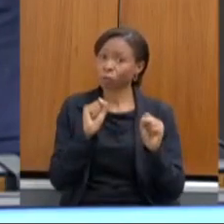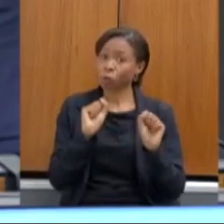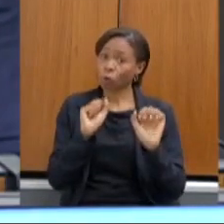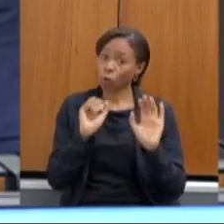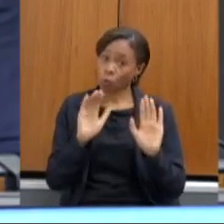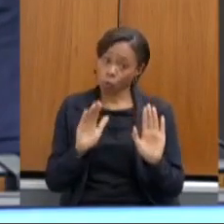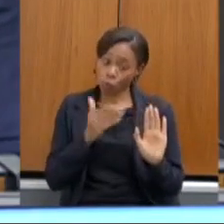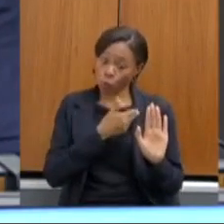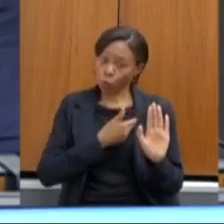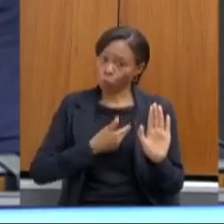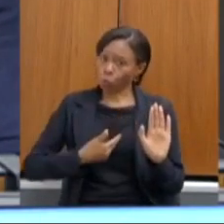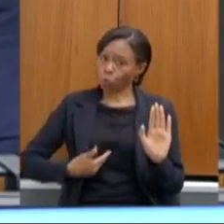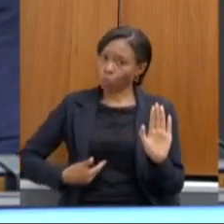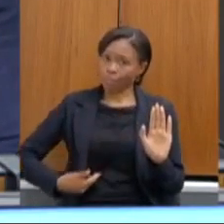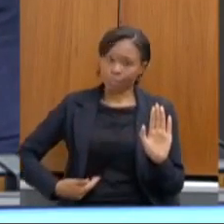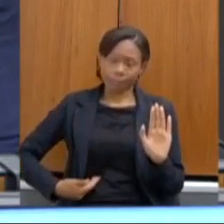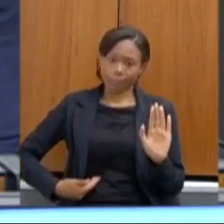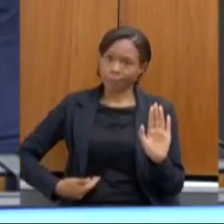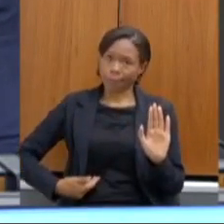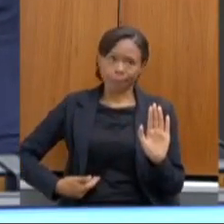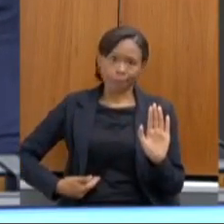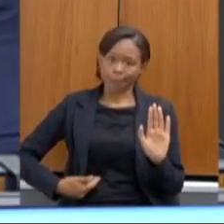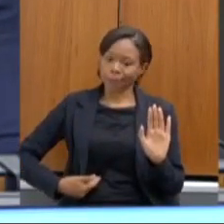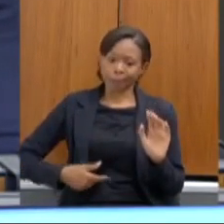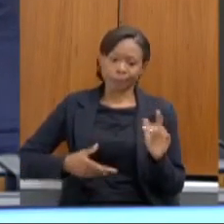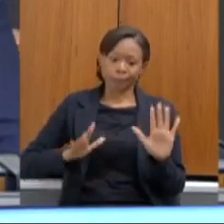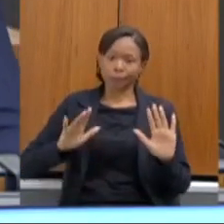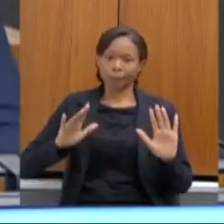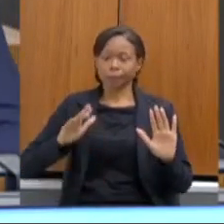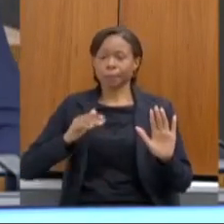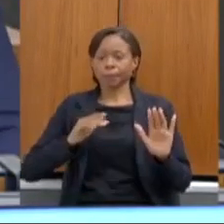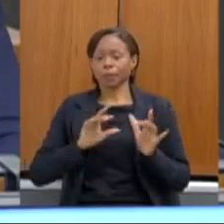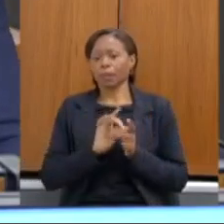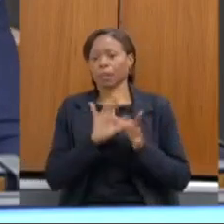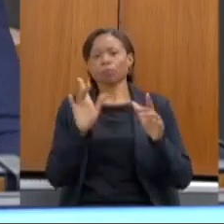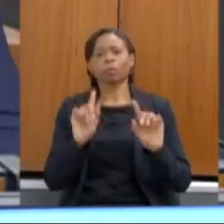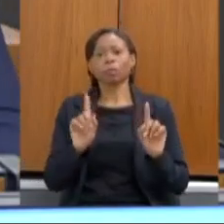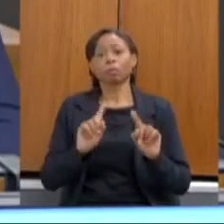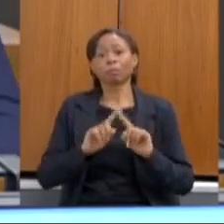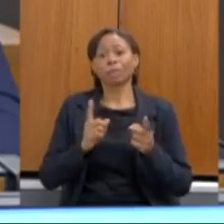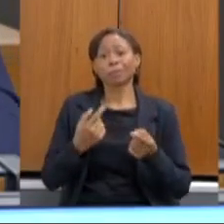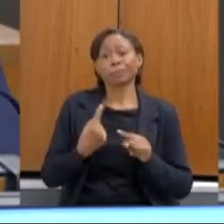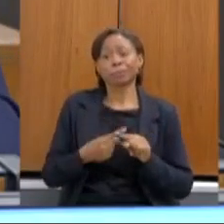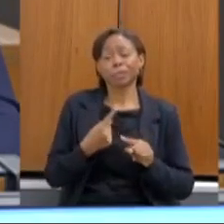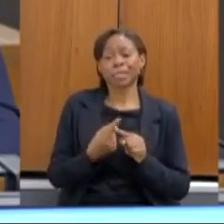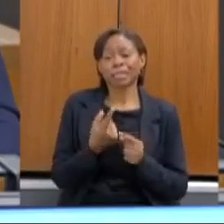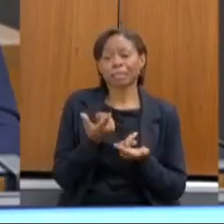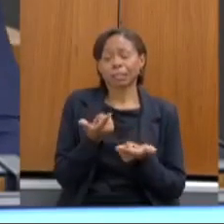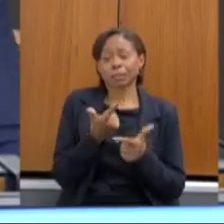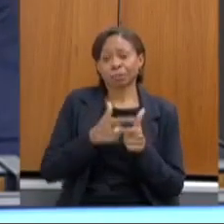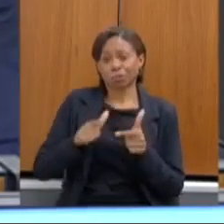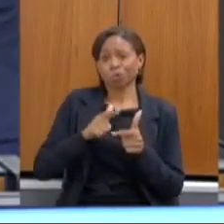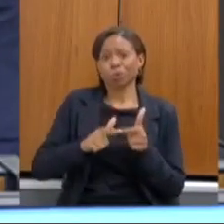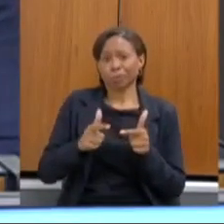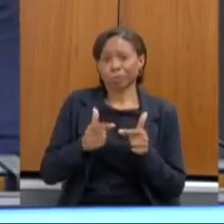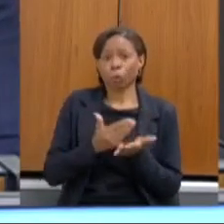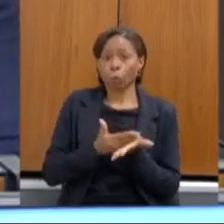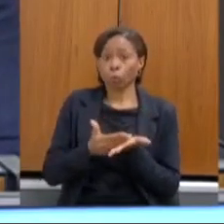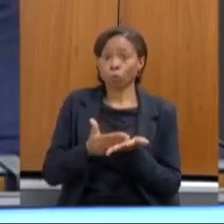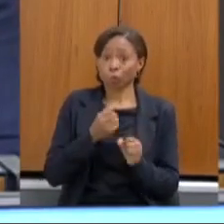de forma discricionária Face porque realmente o caixa tá com problemas começamos o ano com 13 b d e